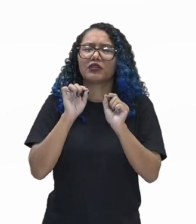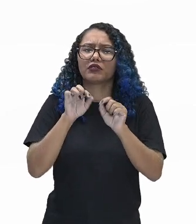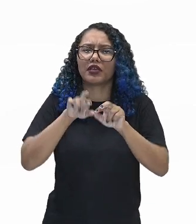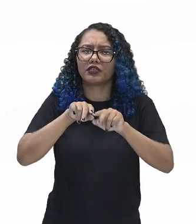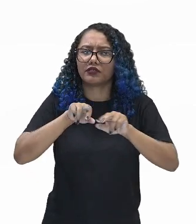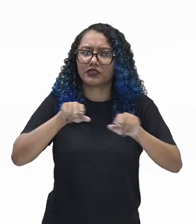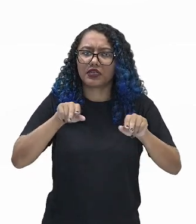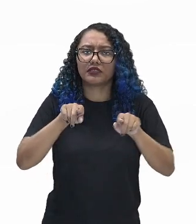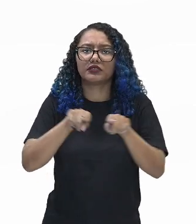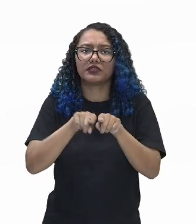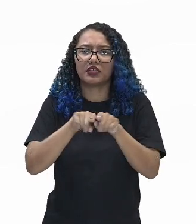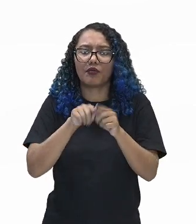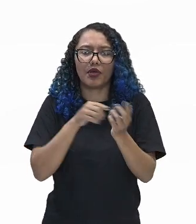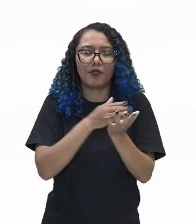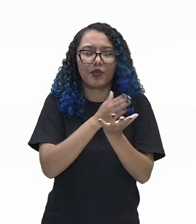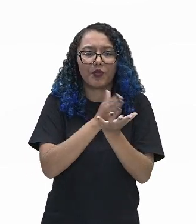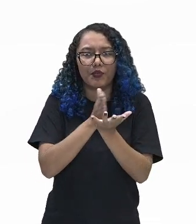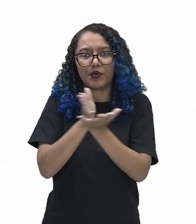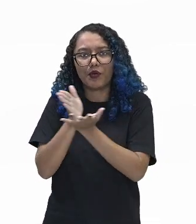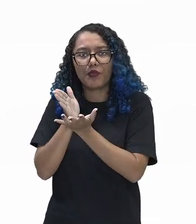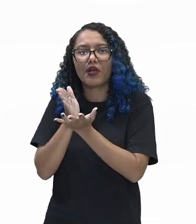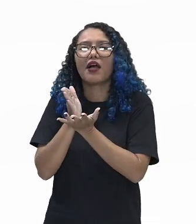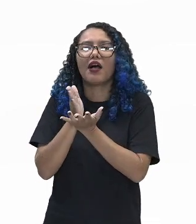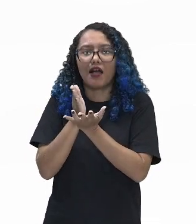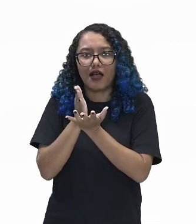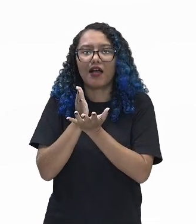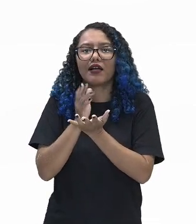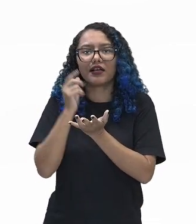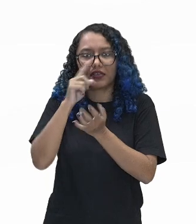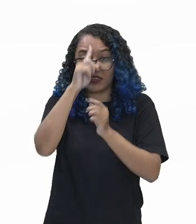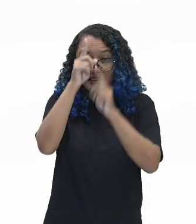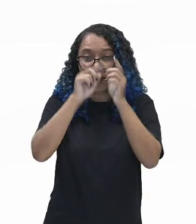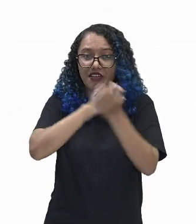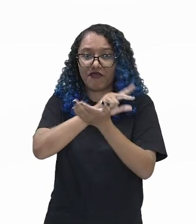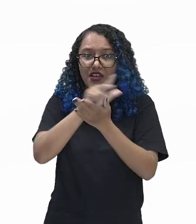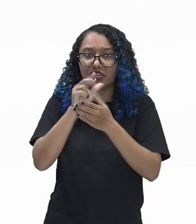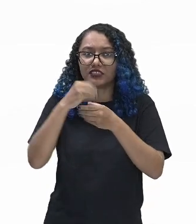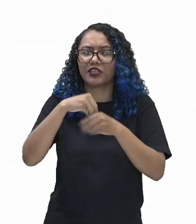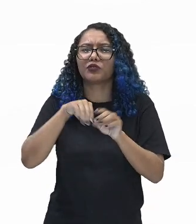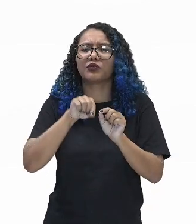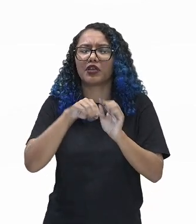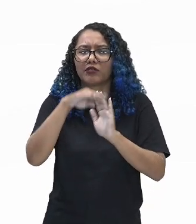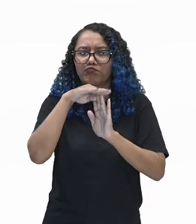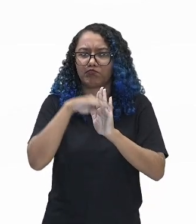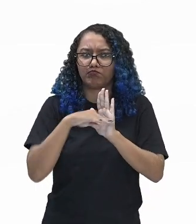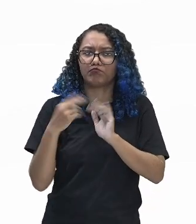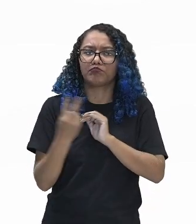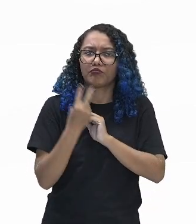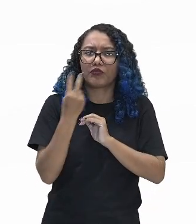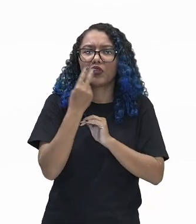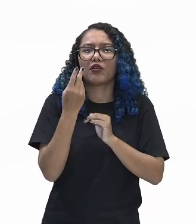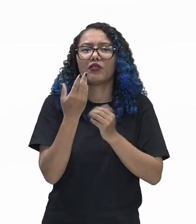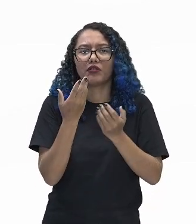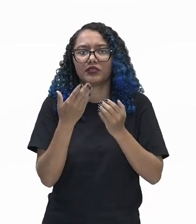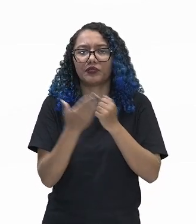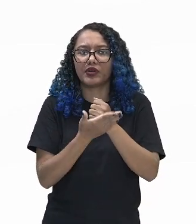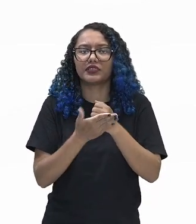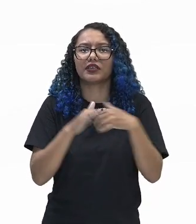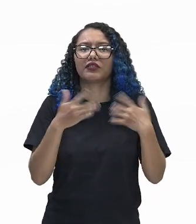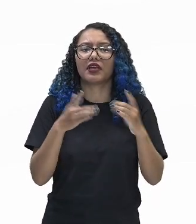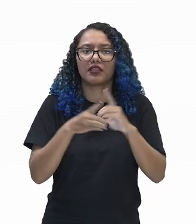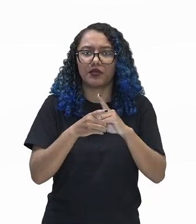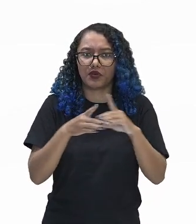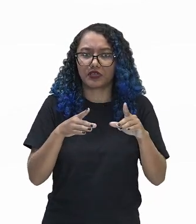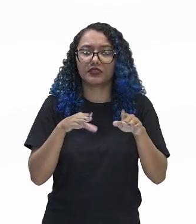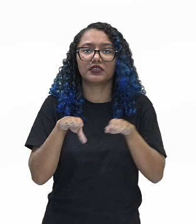as diversidades e a pluralidade de ideias dentro de princípios e valores fundamentados na